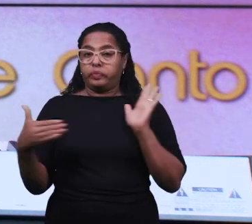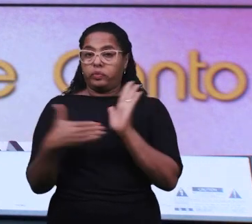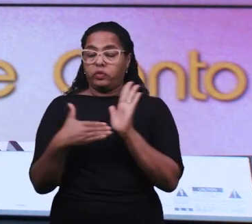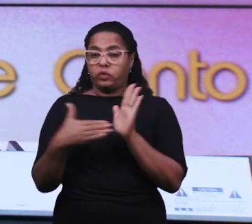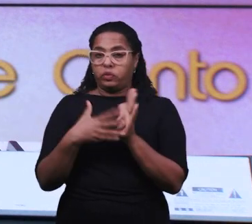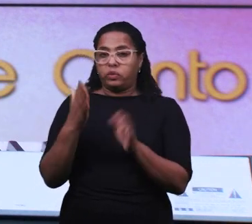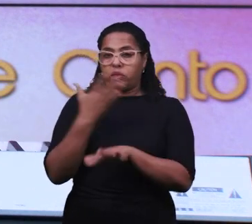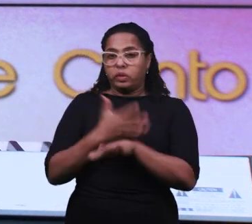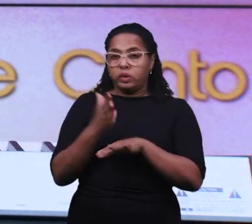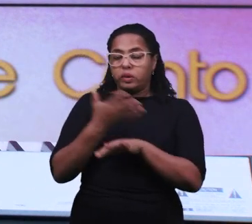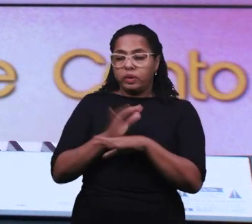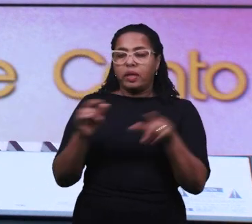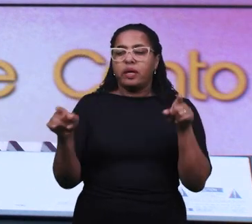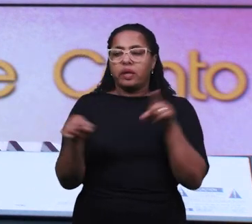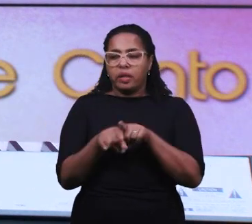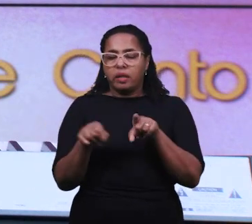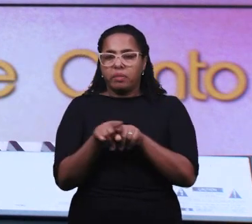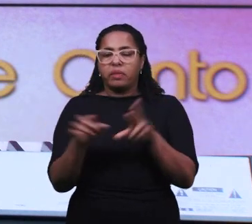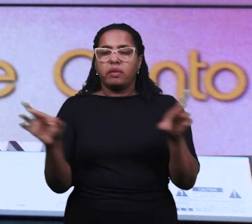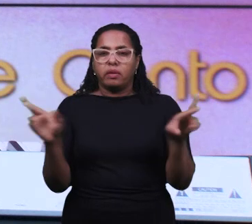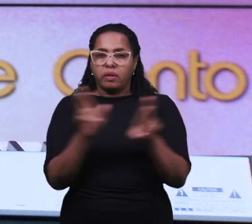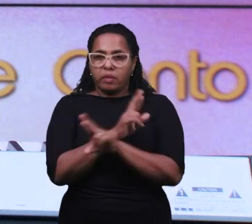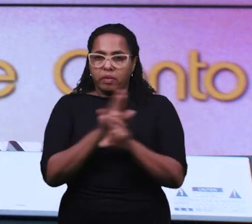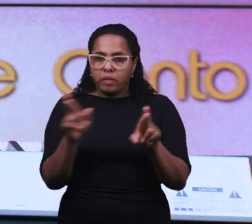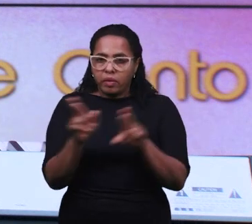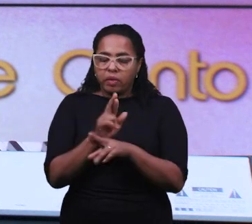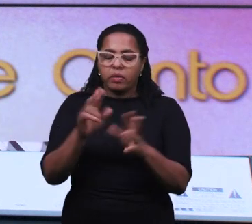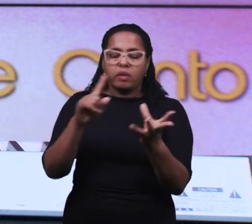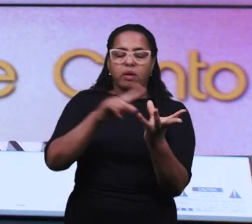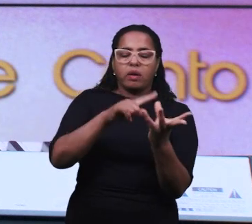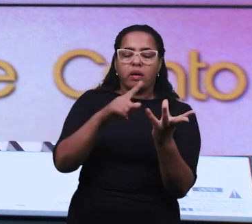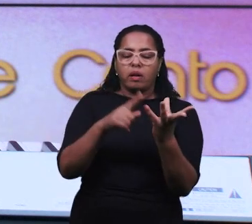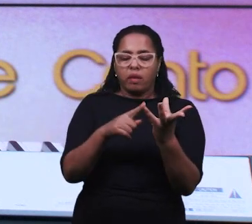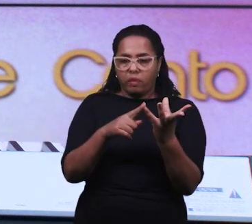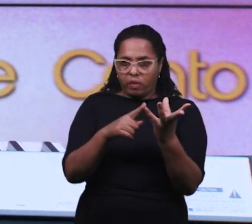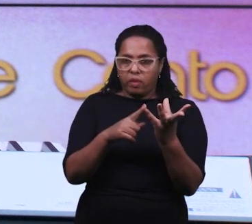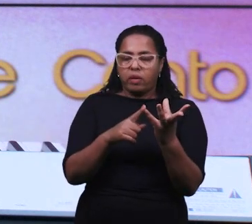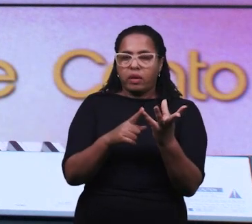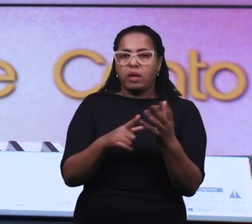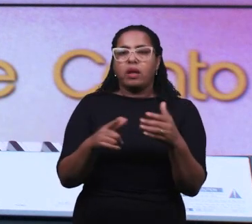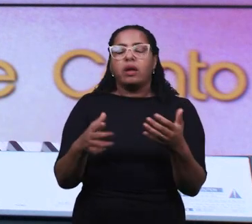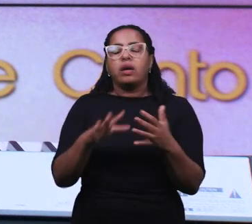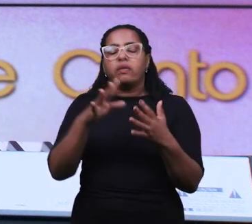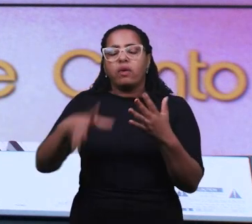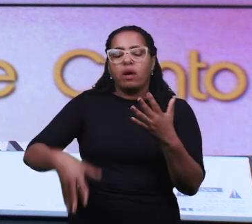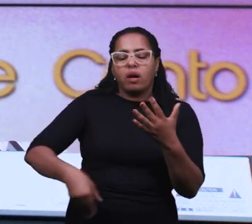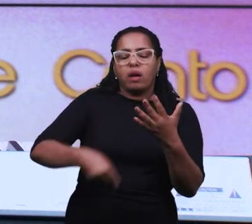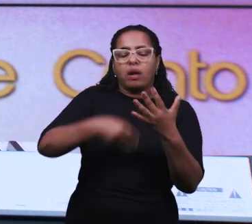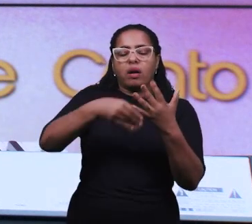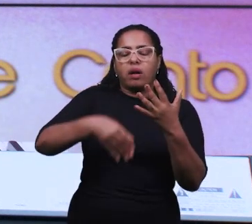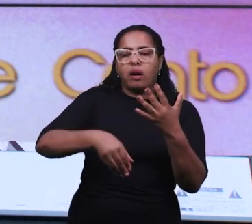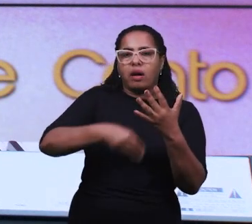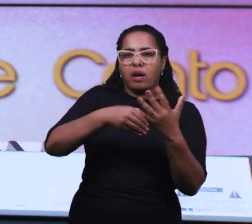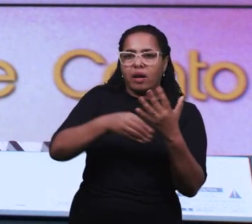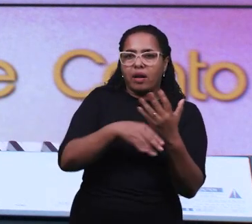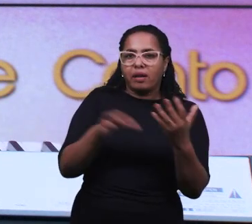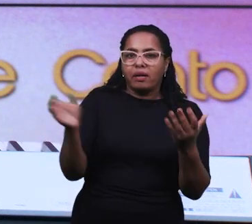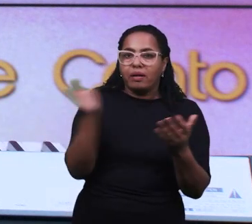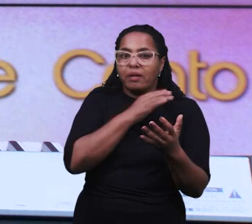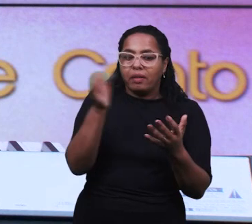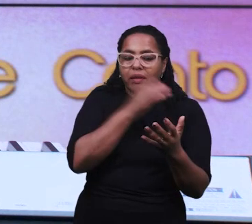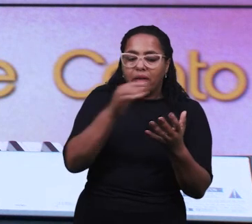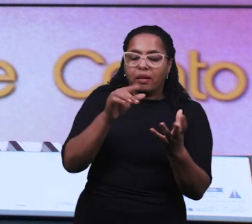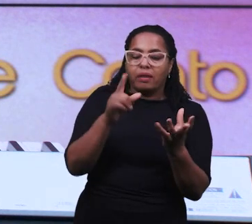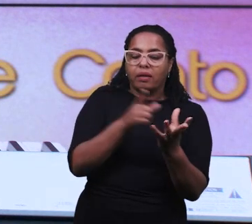último exercício que também tem a ver com a posição das vogais. E agora nós vamos acrescentar a